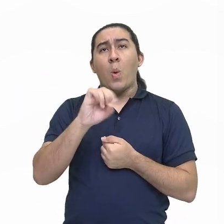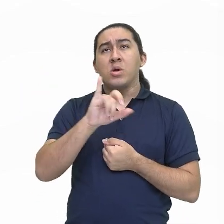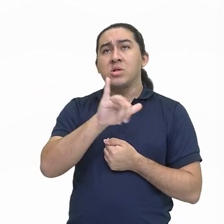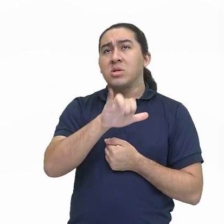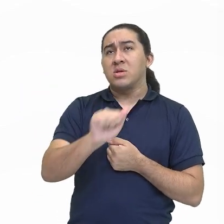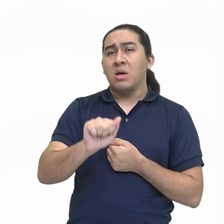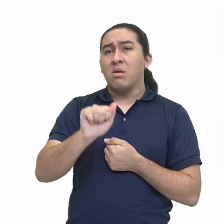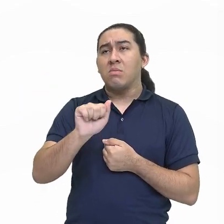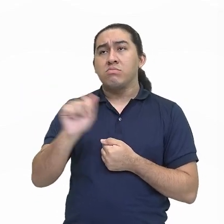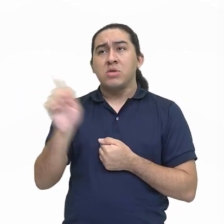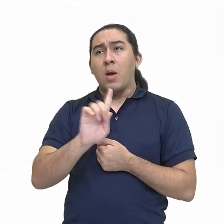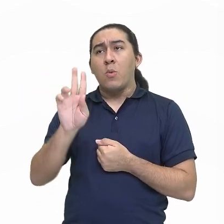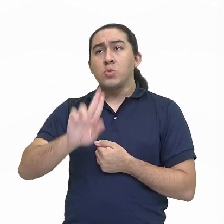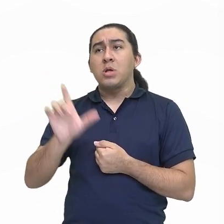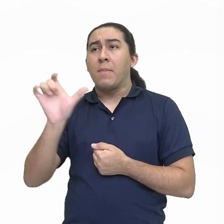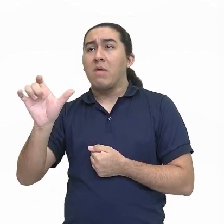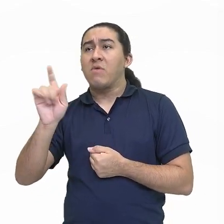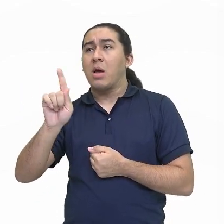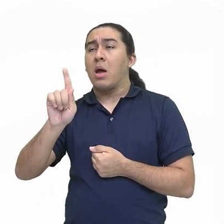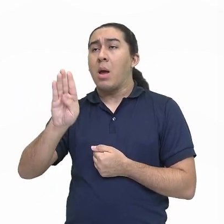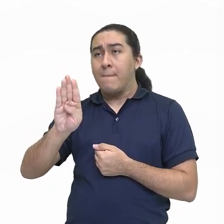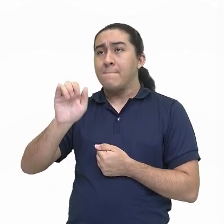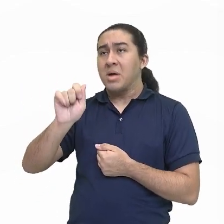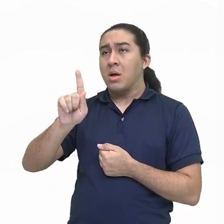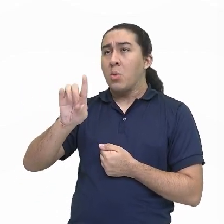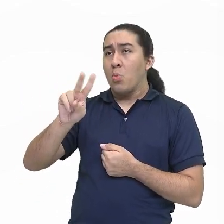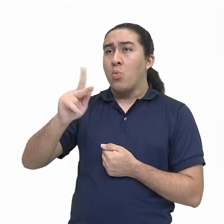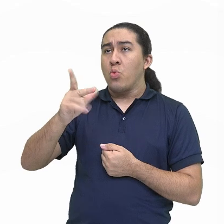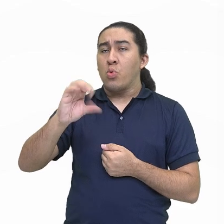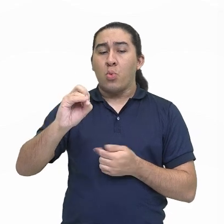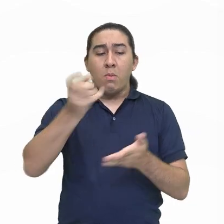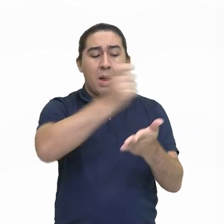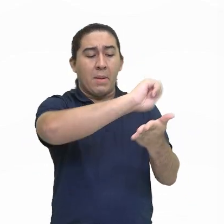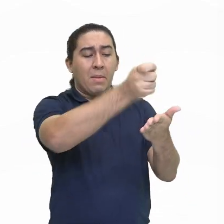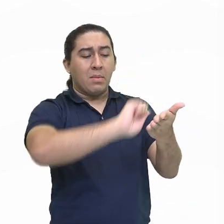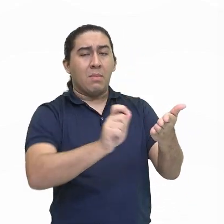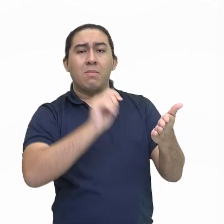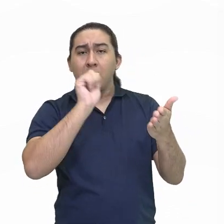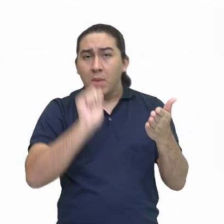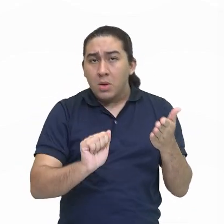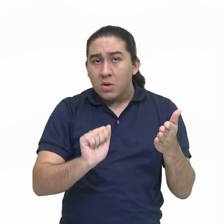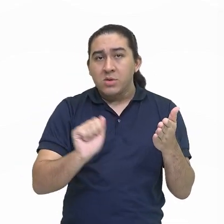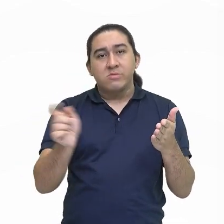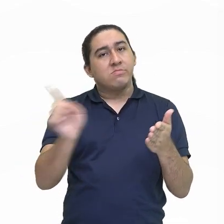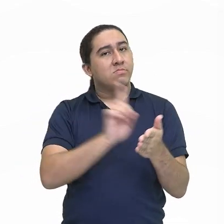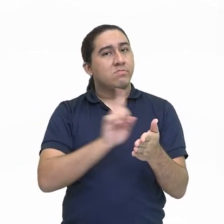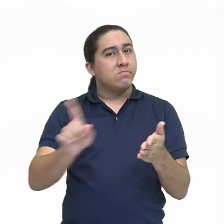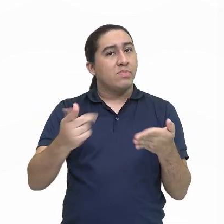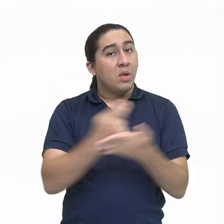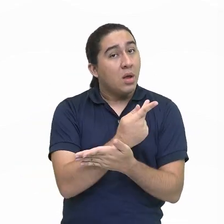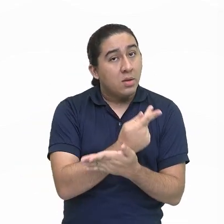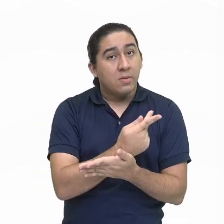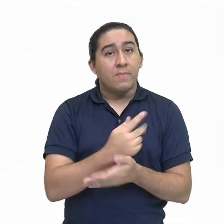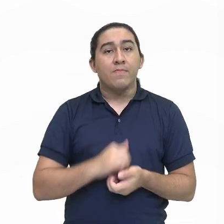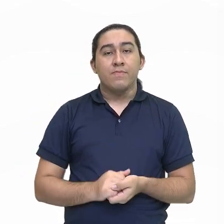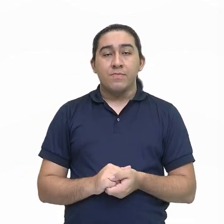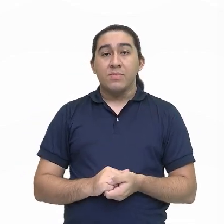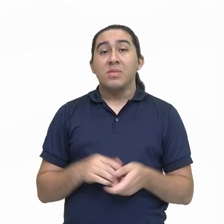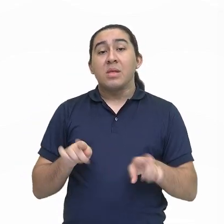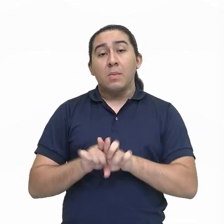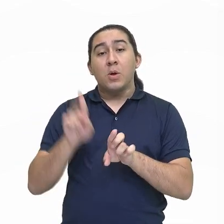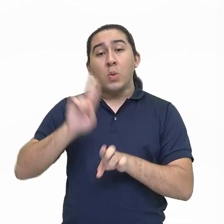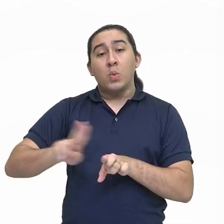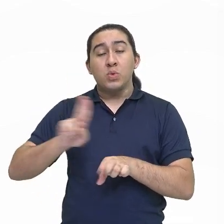o bagulho que eu comprei, nada a ver, né? Então não pode. Então bagulho, muito utilizado em São